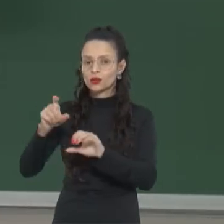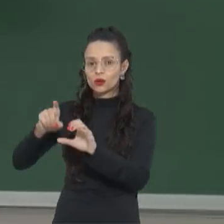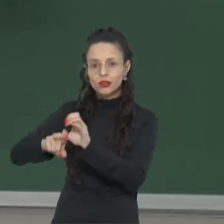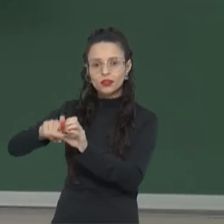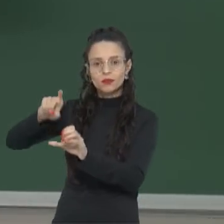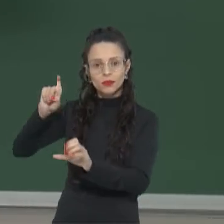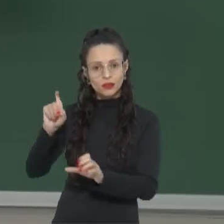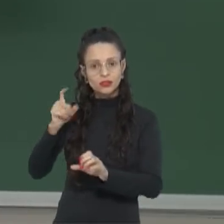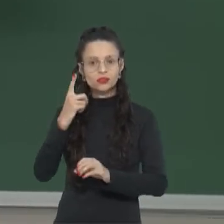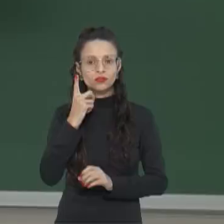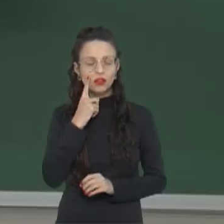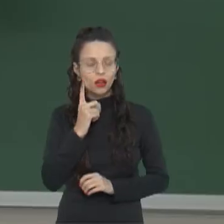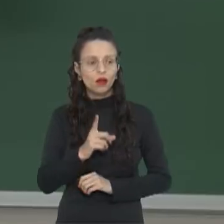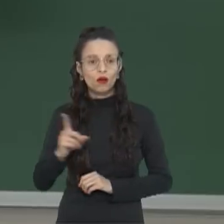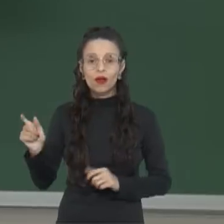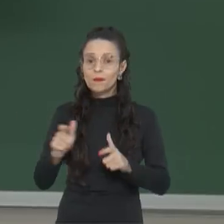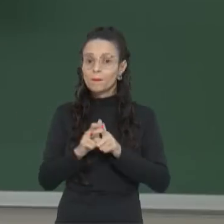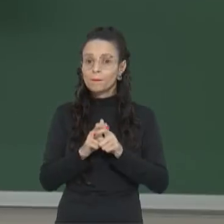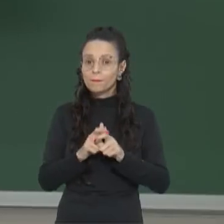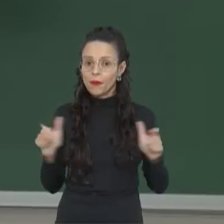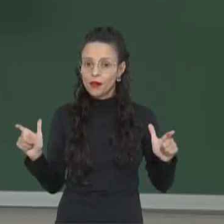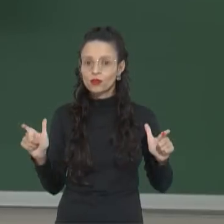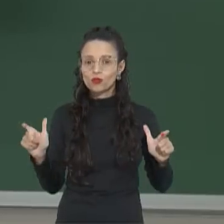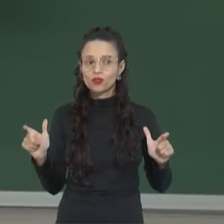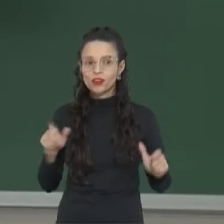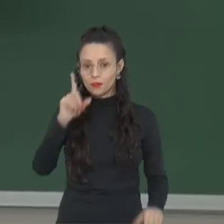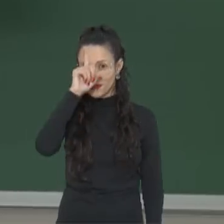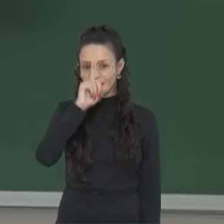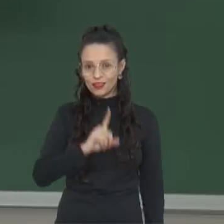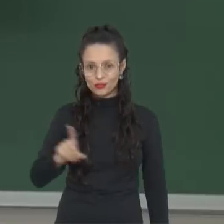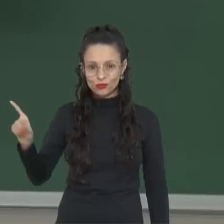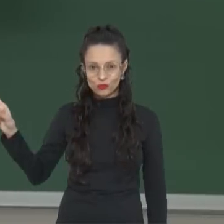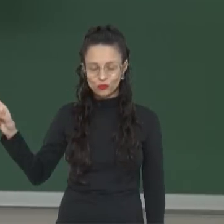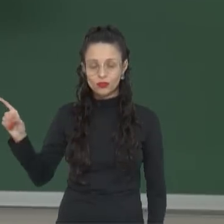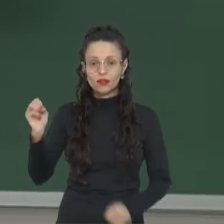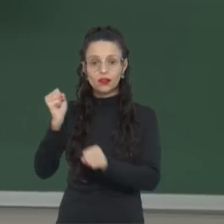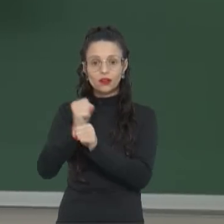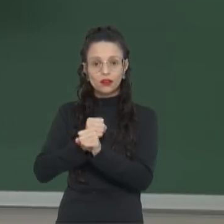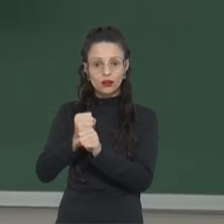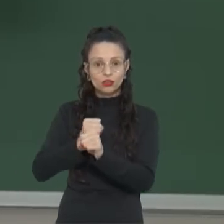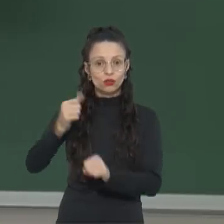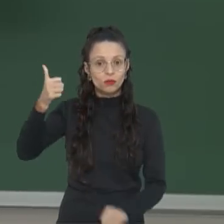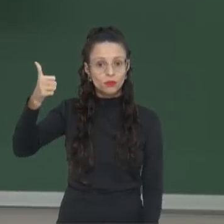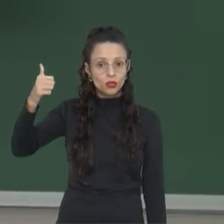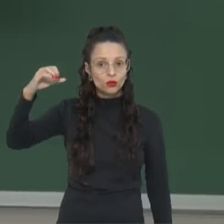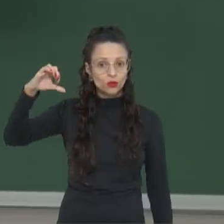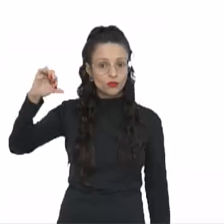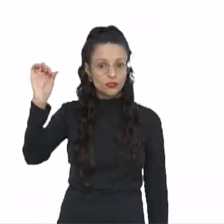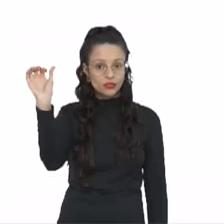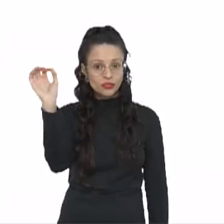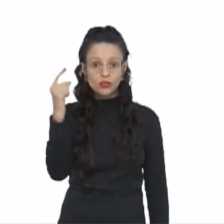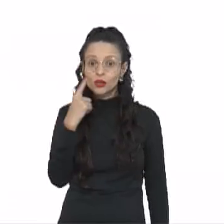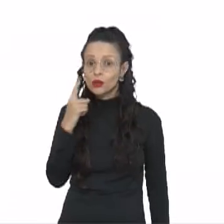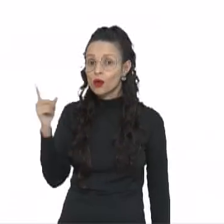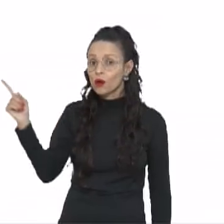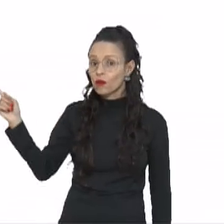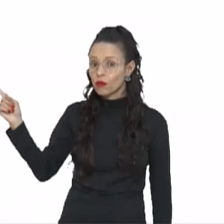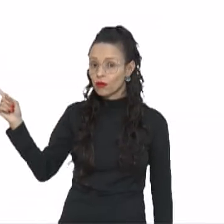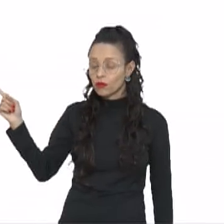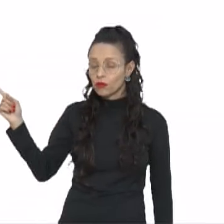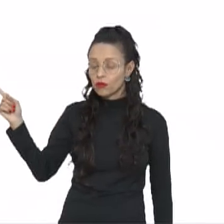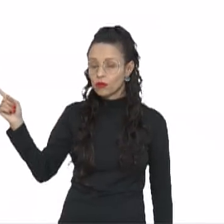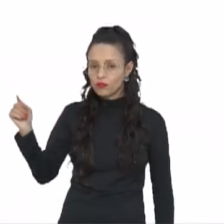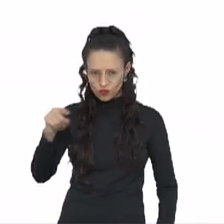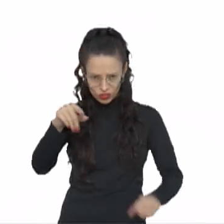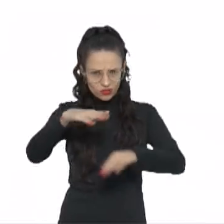vai reparar que uma grande maioria é pintada de amarelo, que é o ano de 1960. Olha o tanto de países. Mas